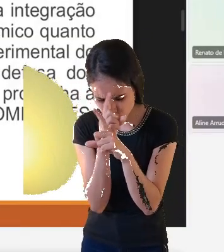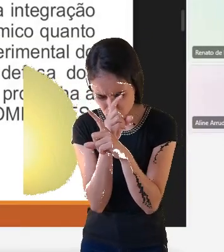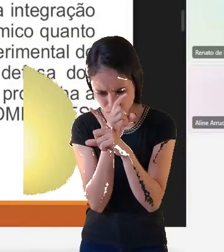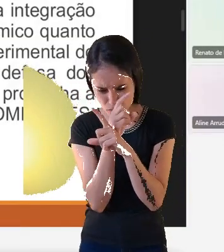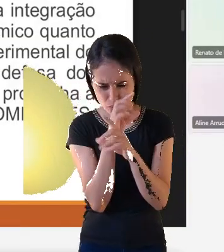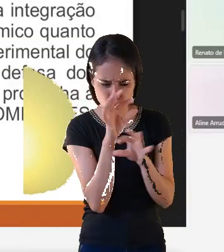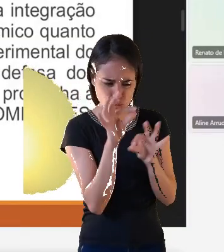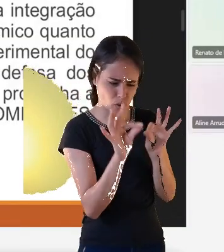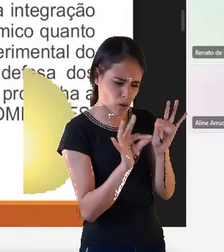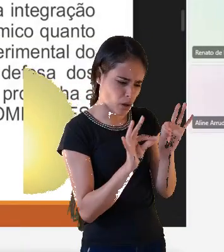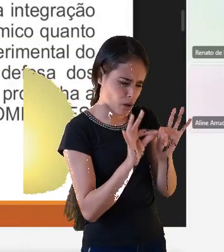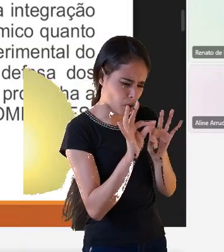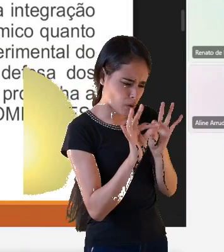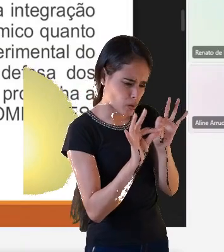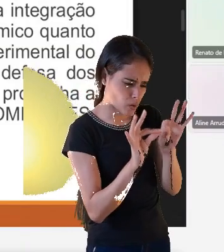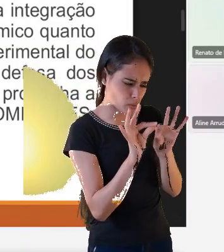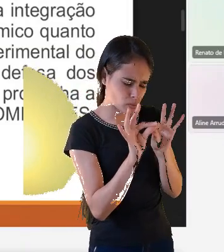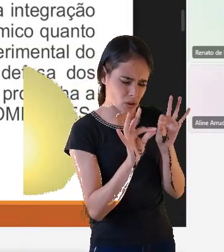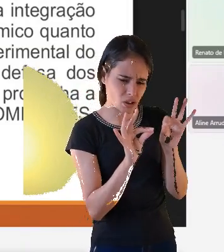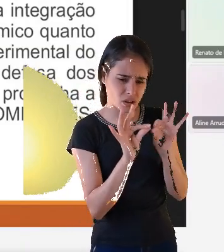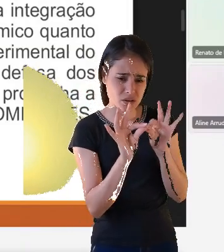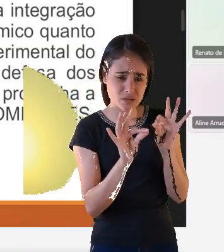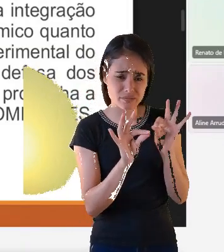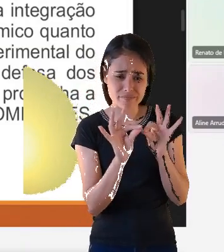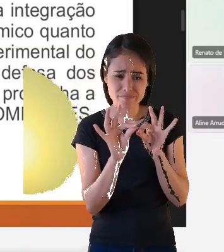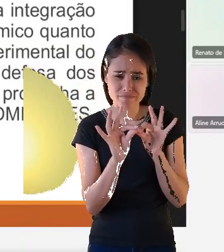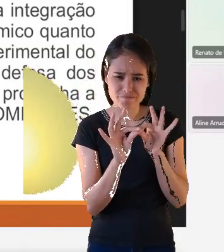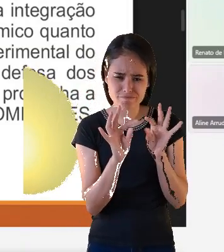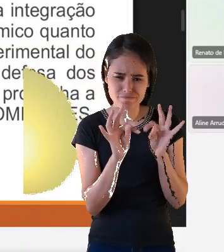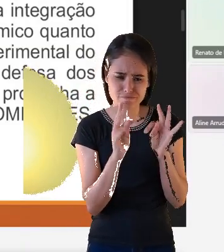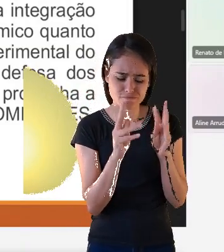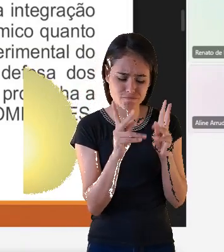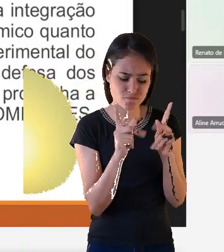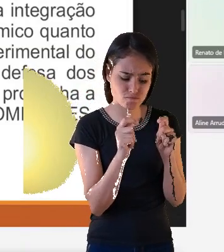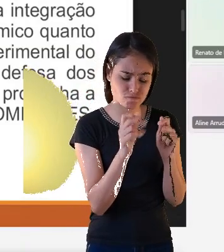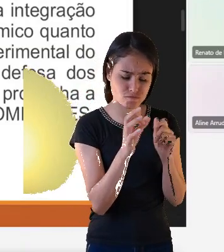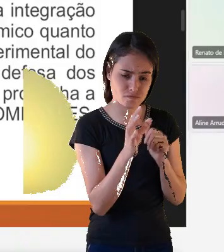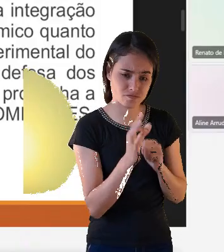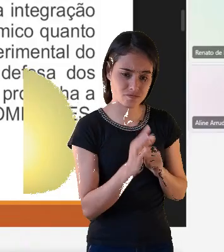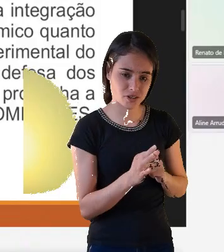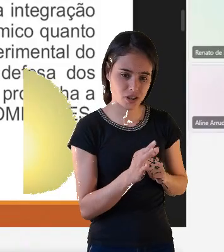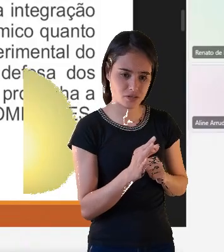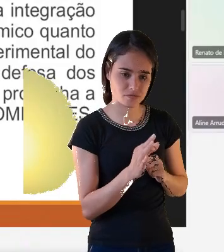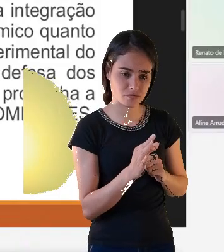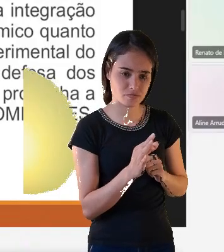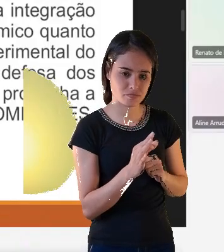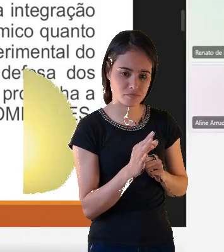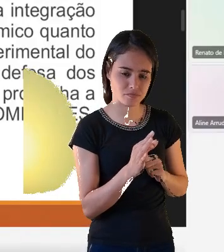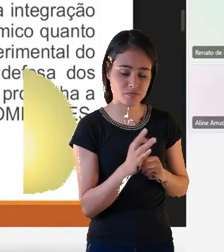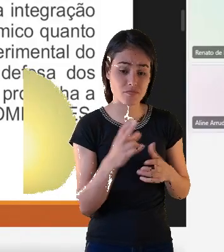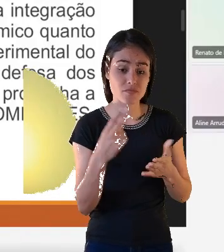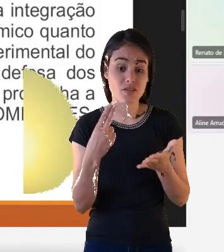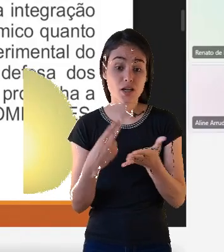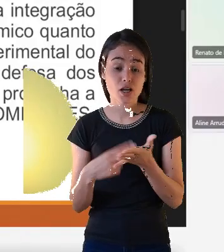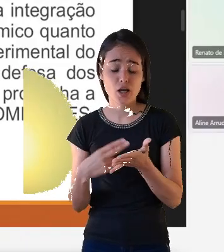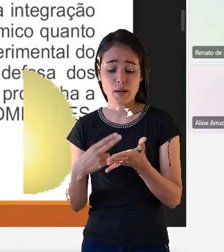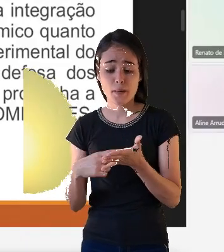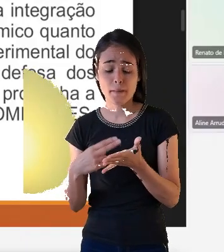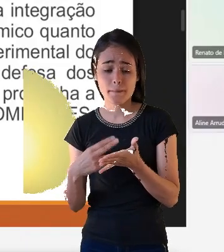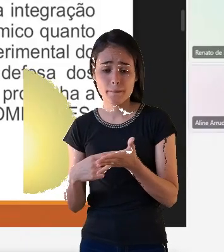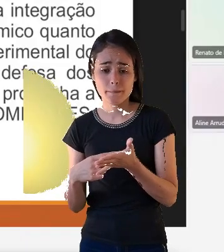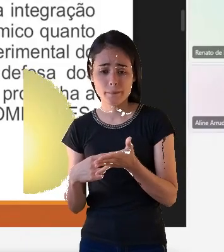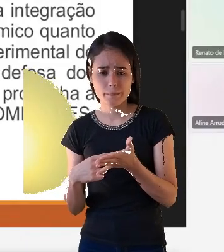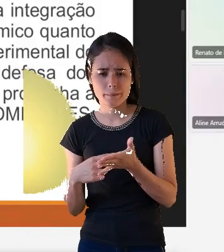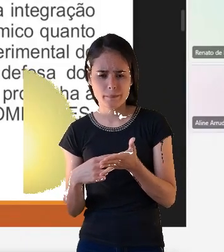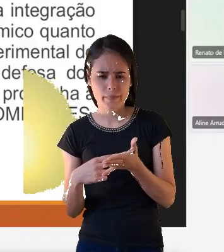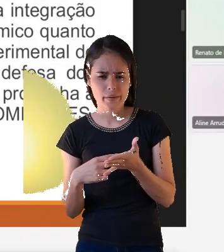período ali que as organizações tiveram muitas dificuldades mesmo para agir, né? As agremiações por